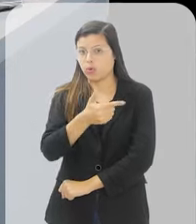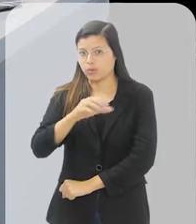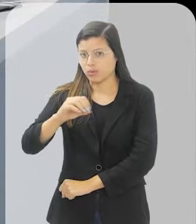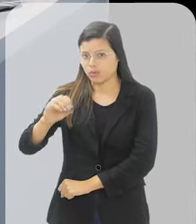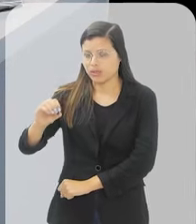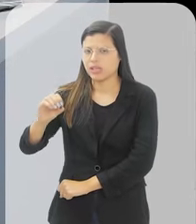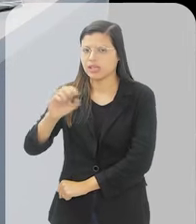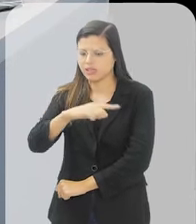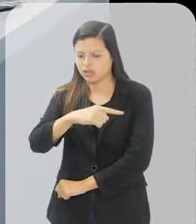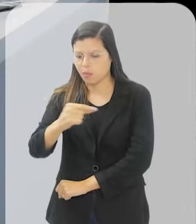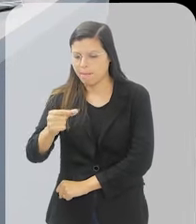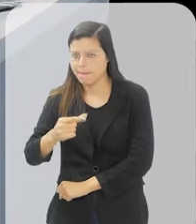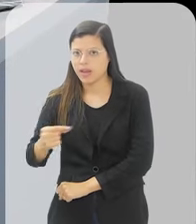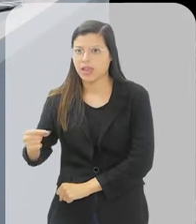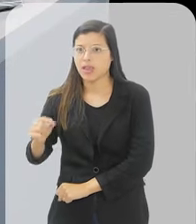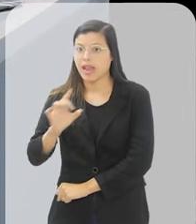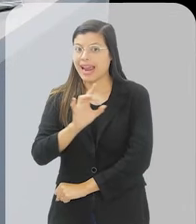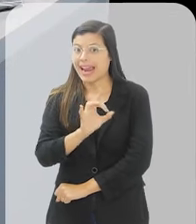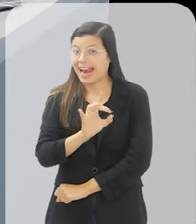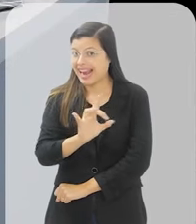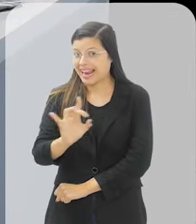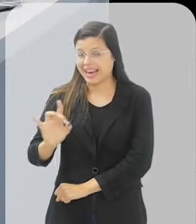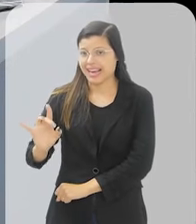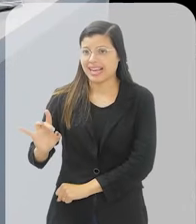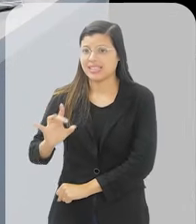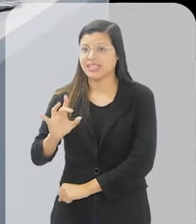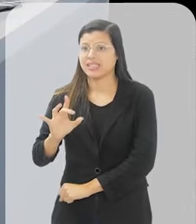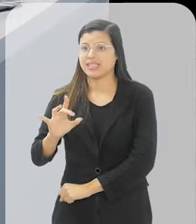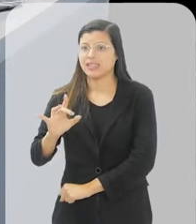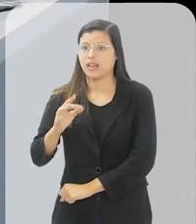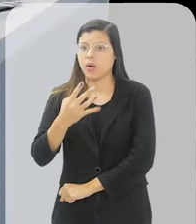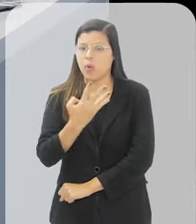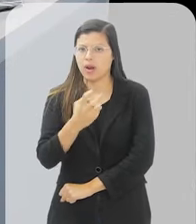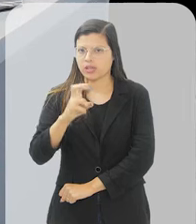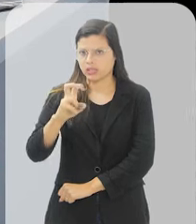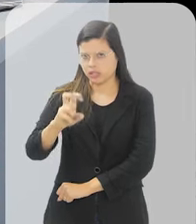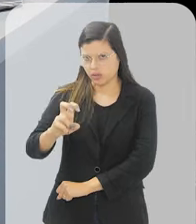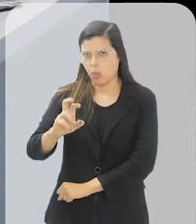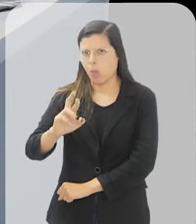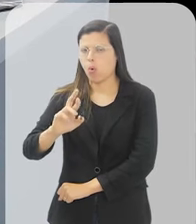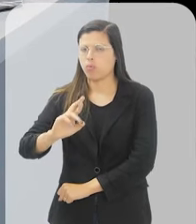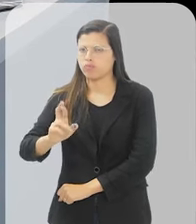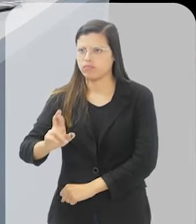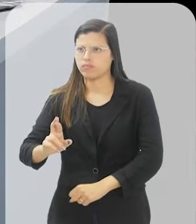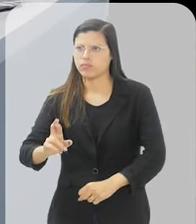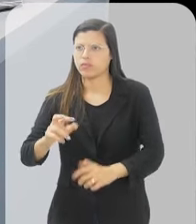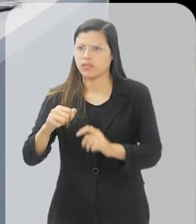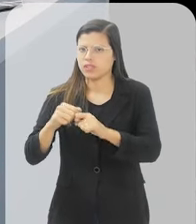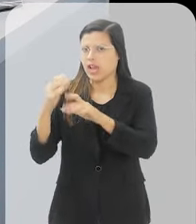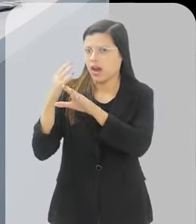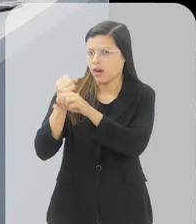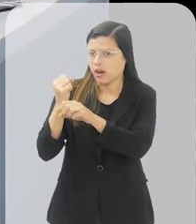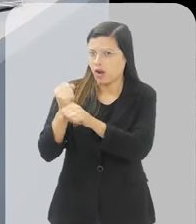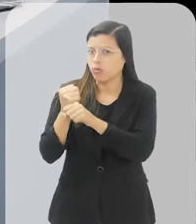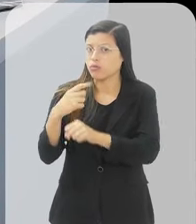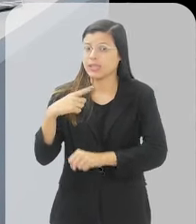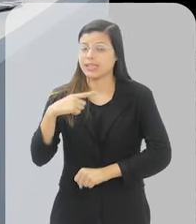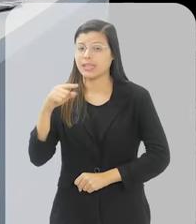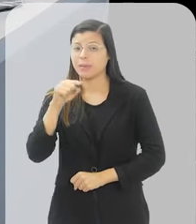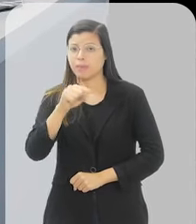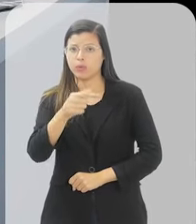de fazão albino. Quanto que tá cada uma mesmo? Cada pena custa, desse fazão, cada uma custa 45. Você pode fazer a conta aí em casa, né?